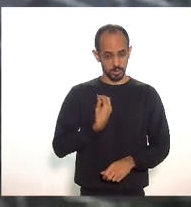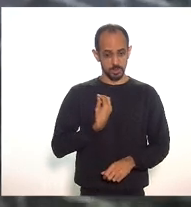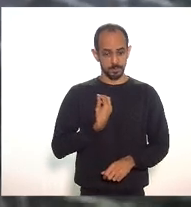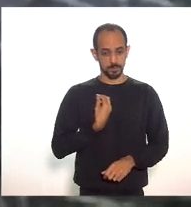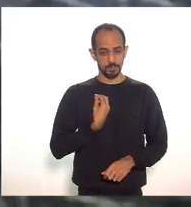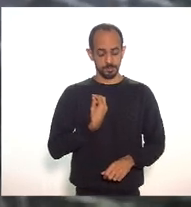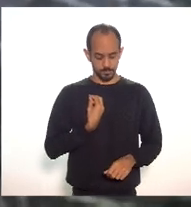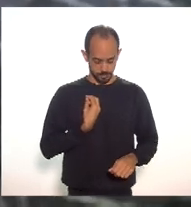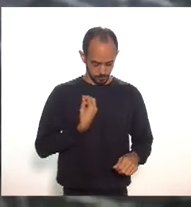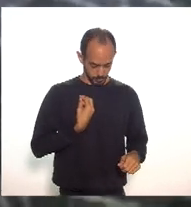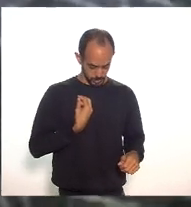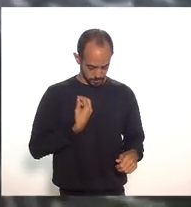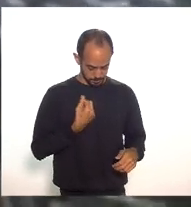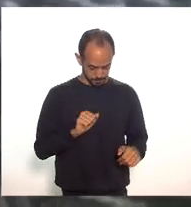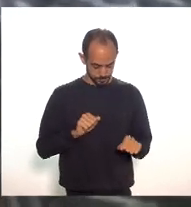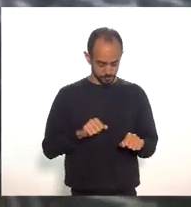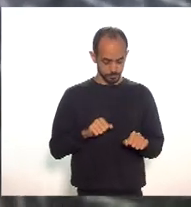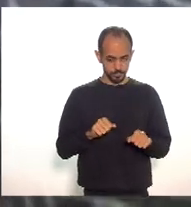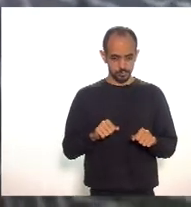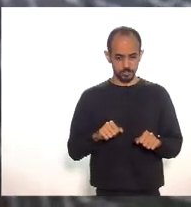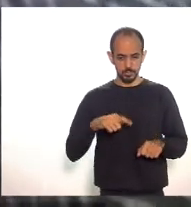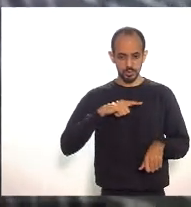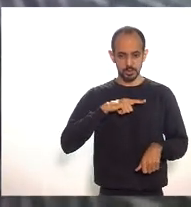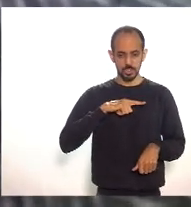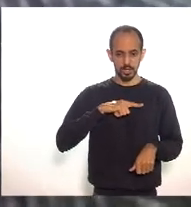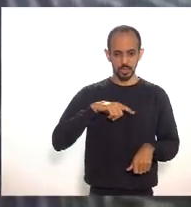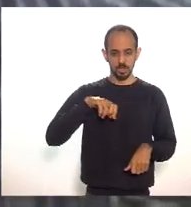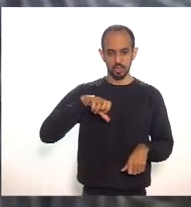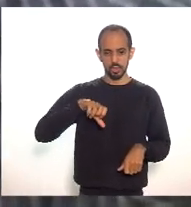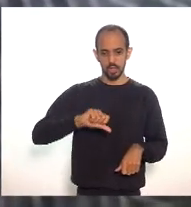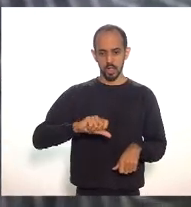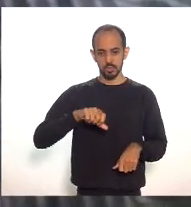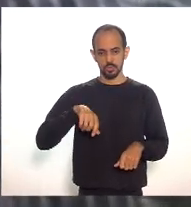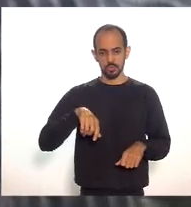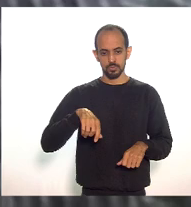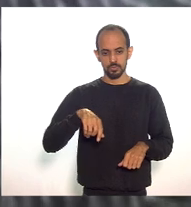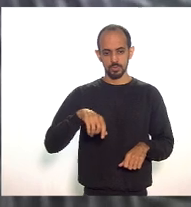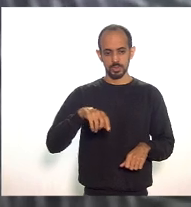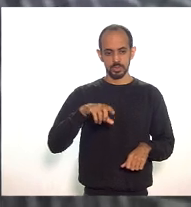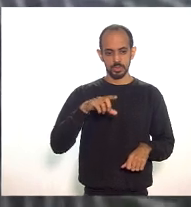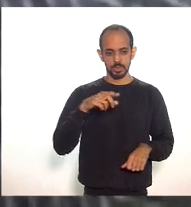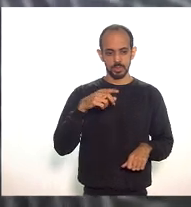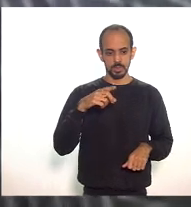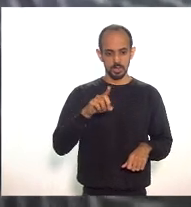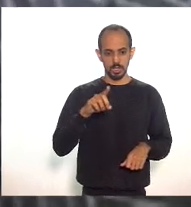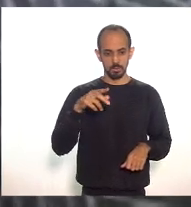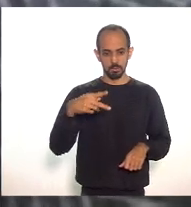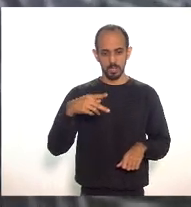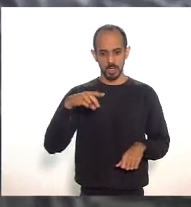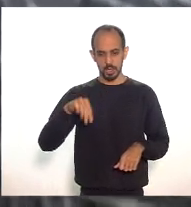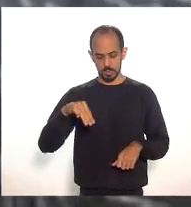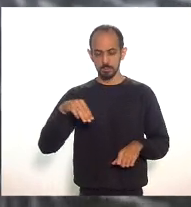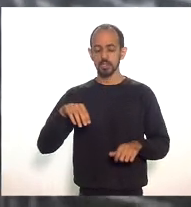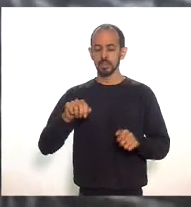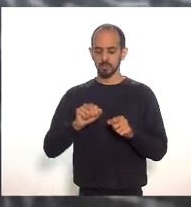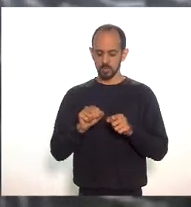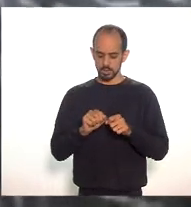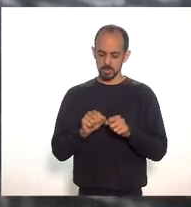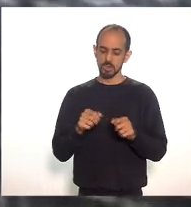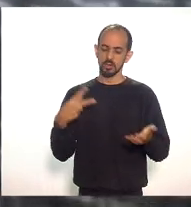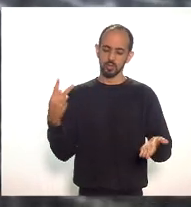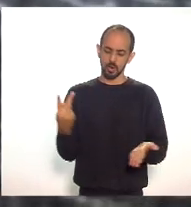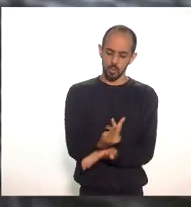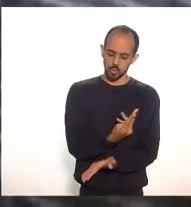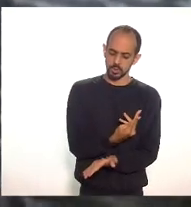da TIM que são o 9º BPM e um 41 tem sem acontecer e